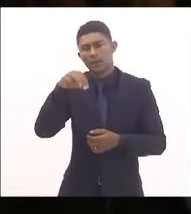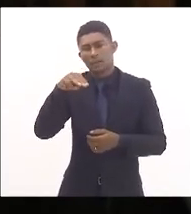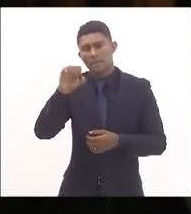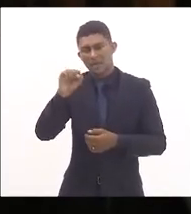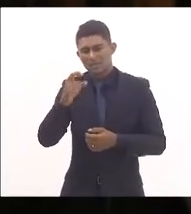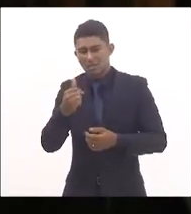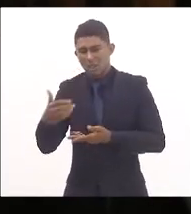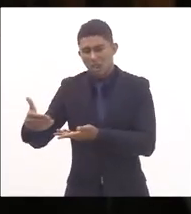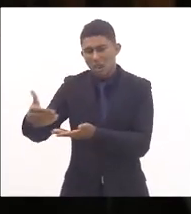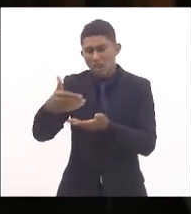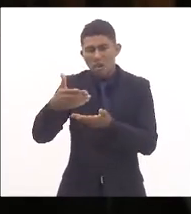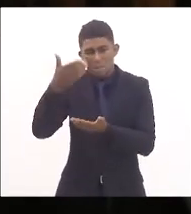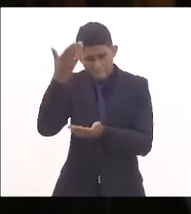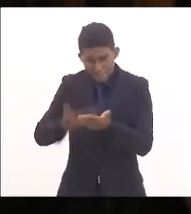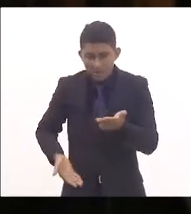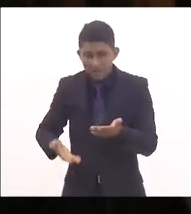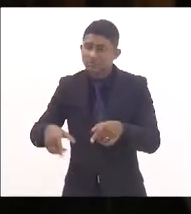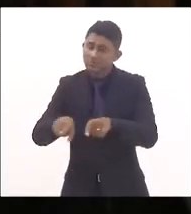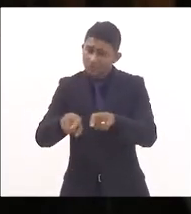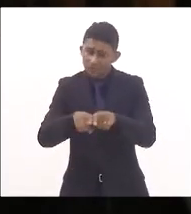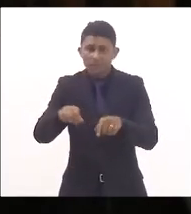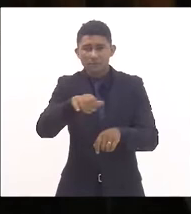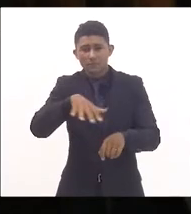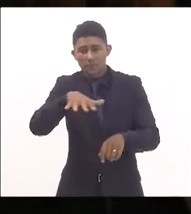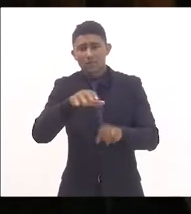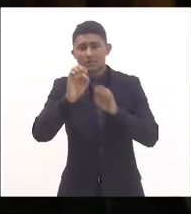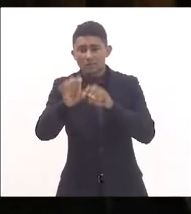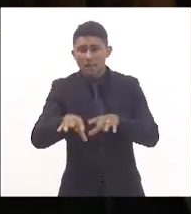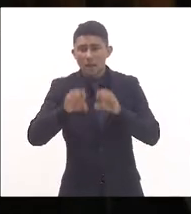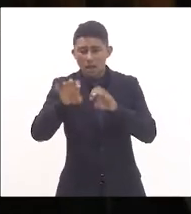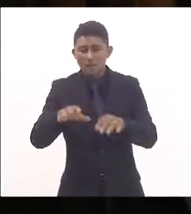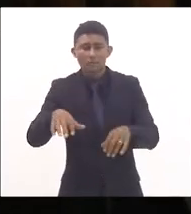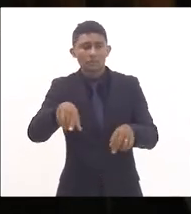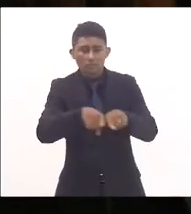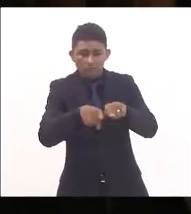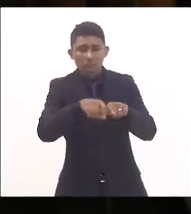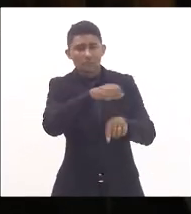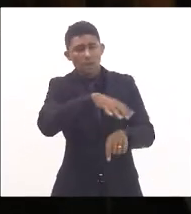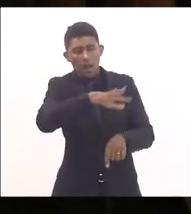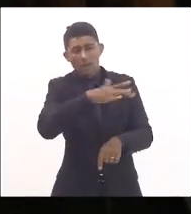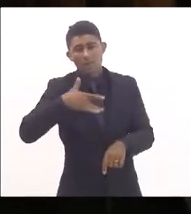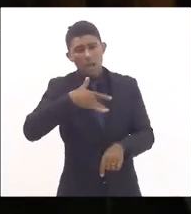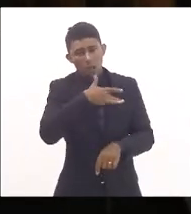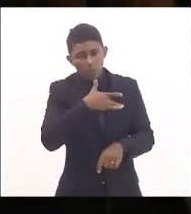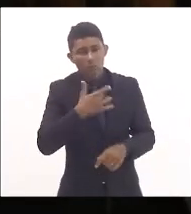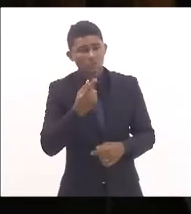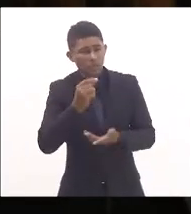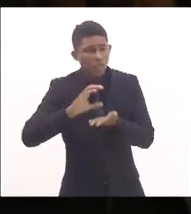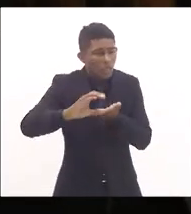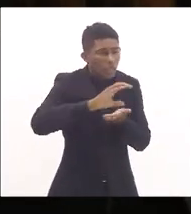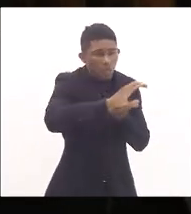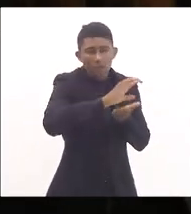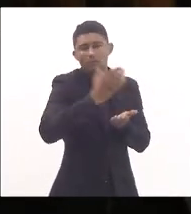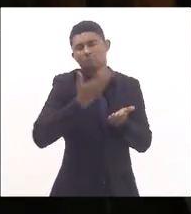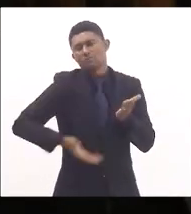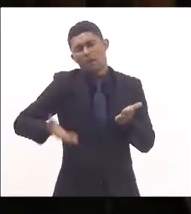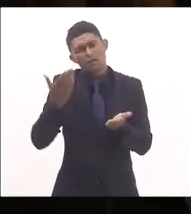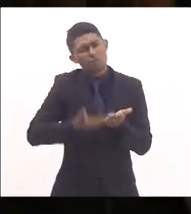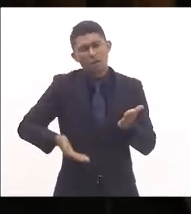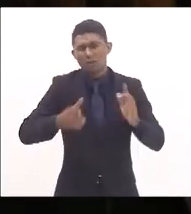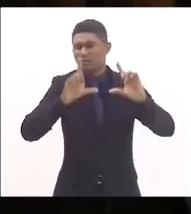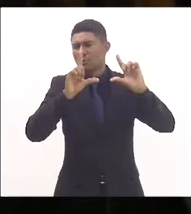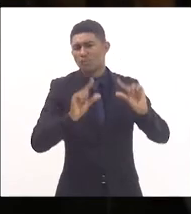de investimentos em saúde e educação, entre outras questões. Né? Então, é muito mais uma